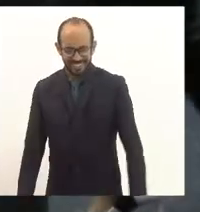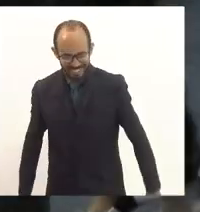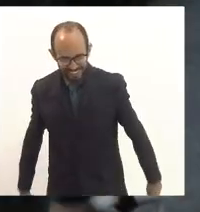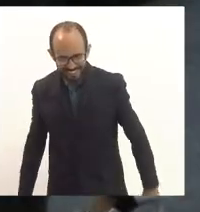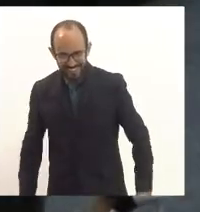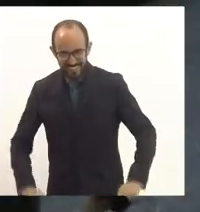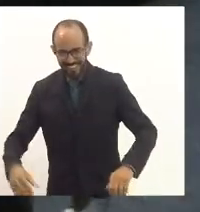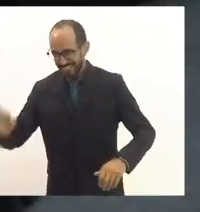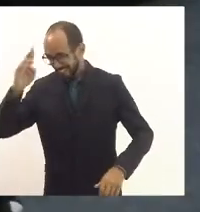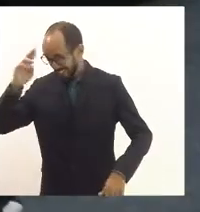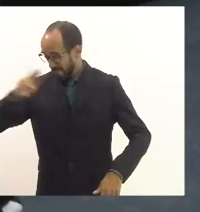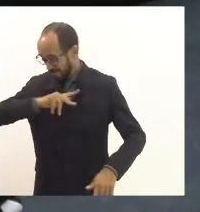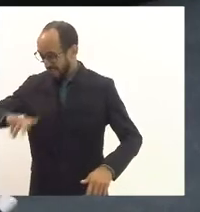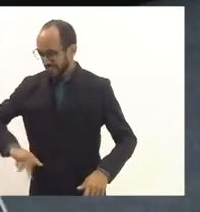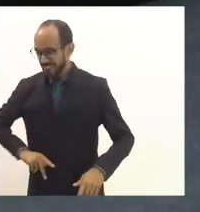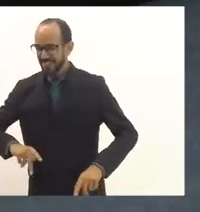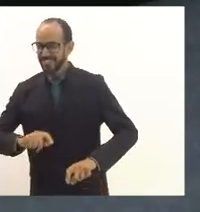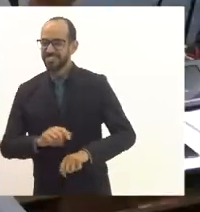Senhor presidente,